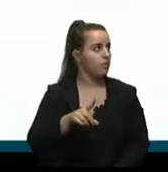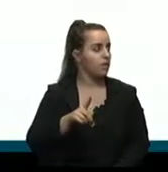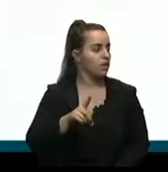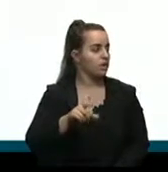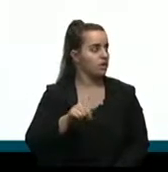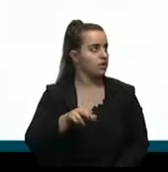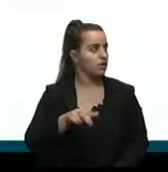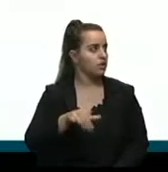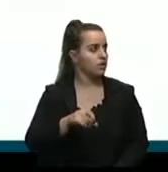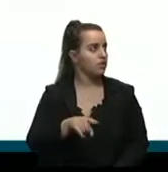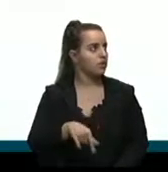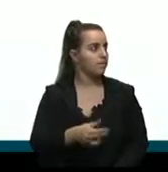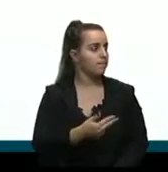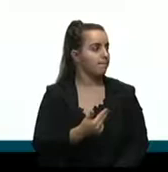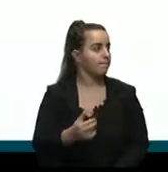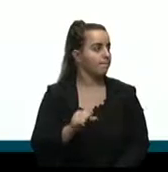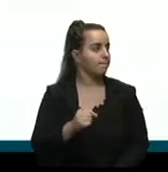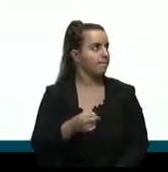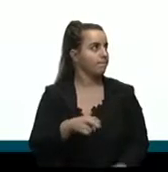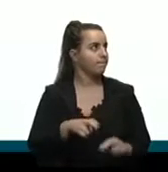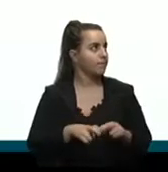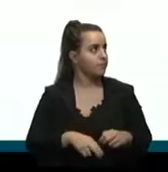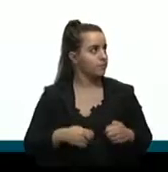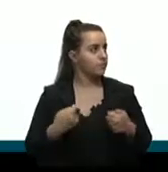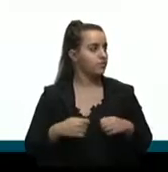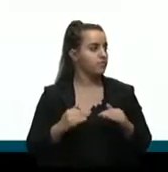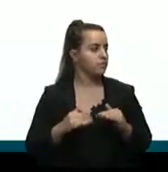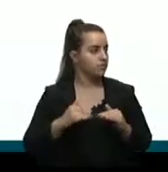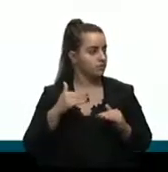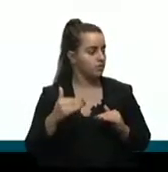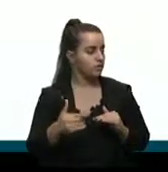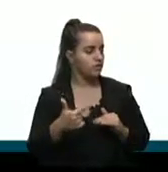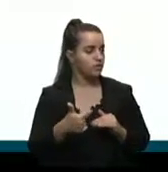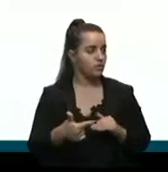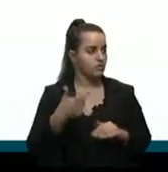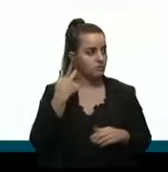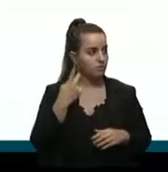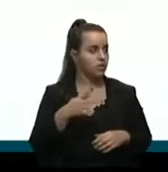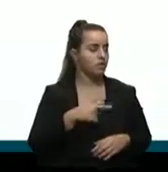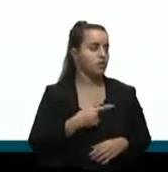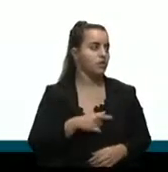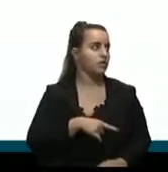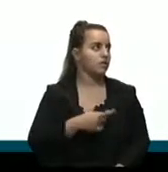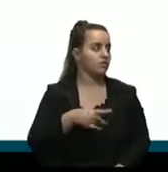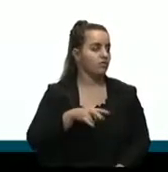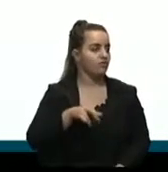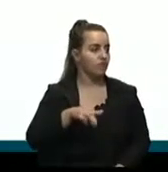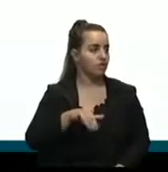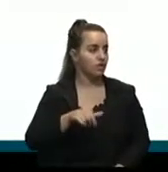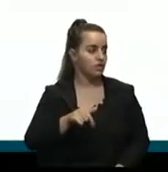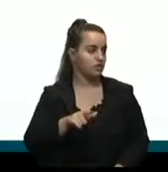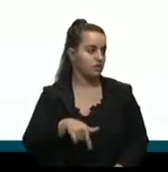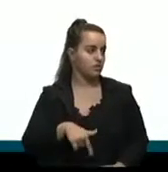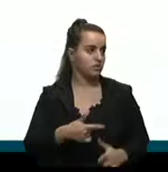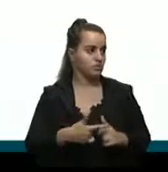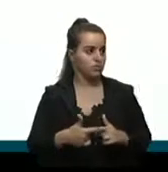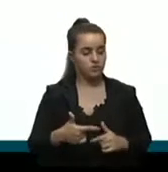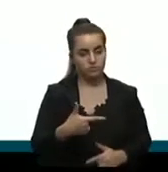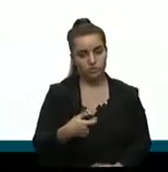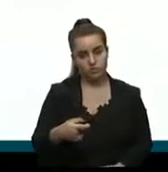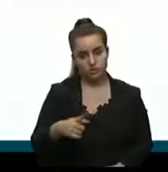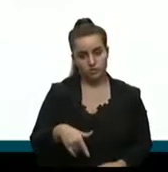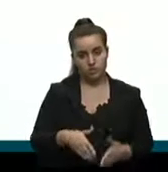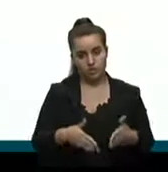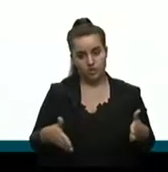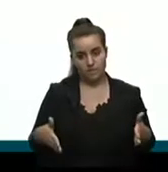desvio padrão é igual a 8. Por isso que eu preciso elevar ao quadrado, para obter a variância. E dividido por 20, que é o tamanho da